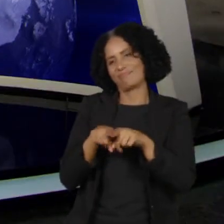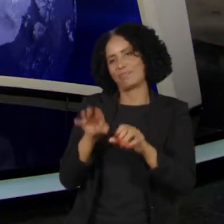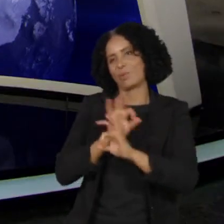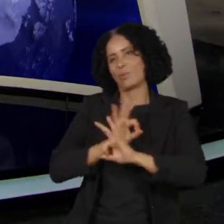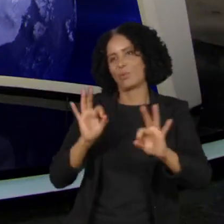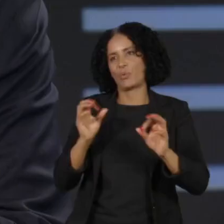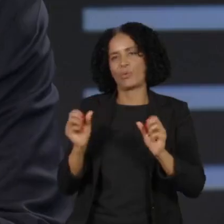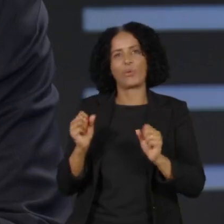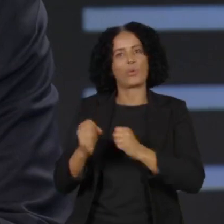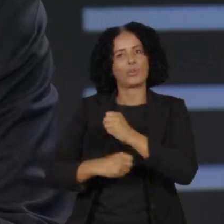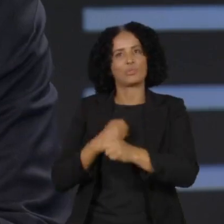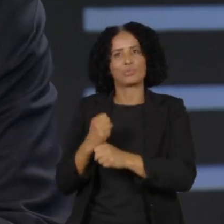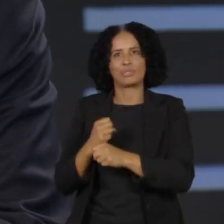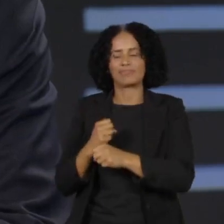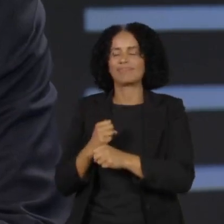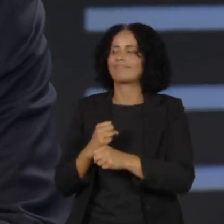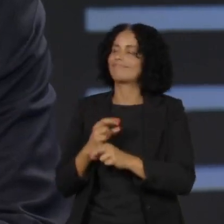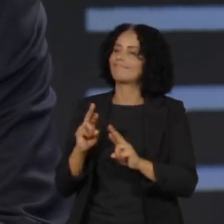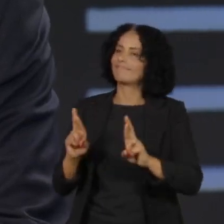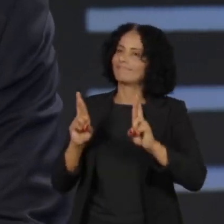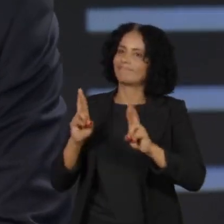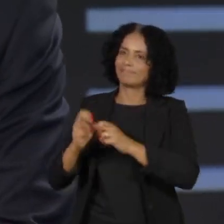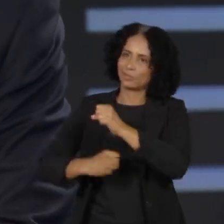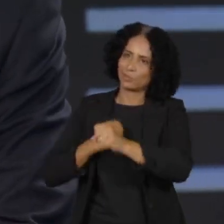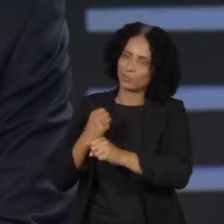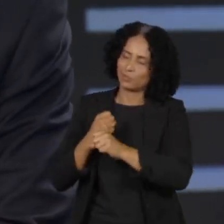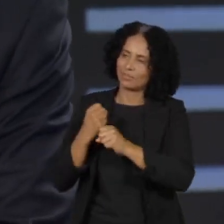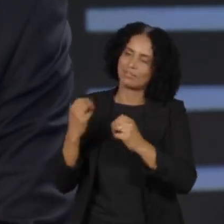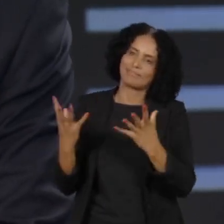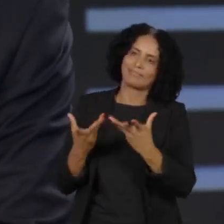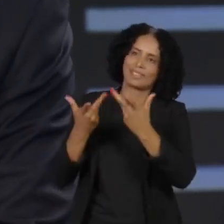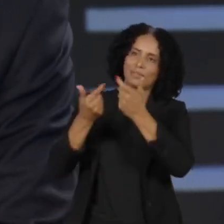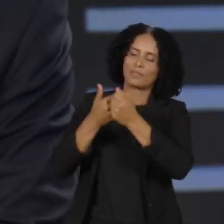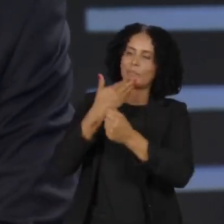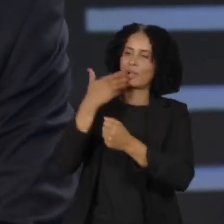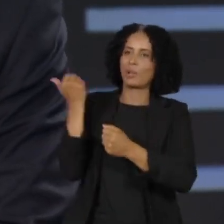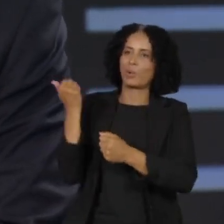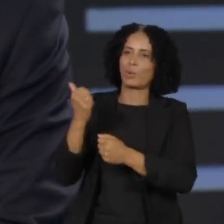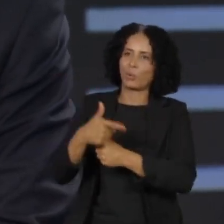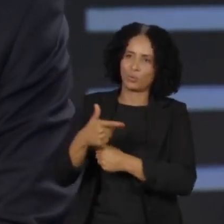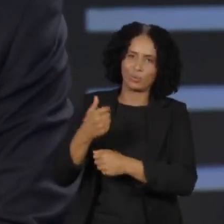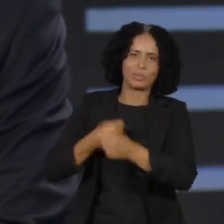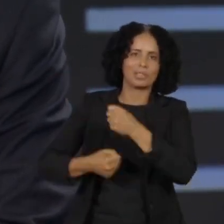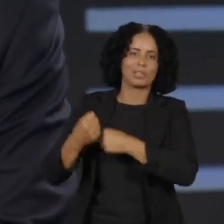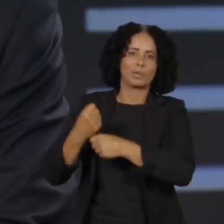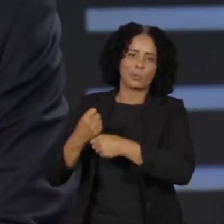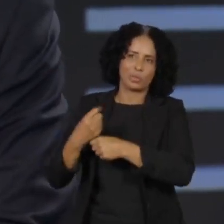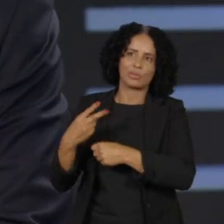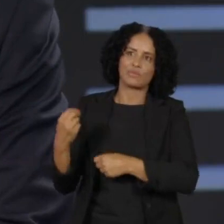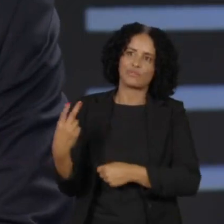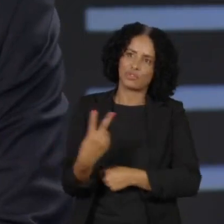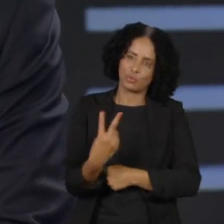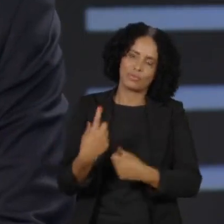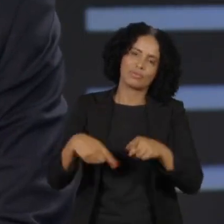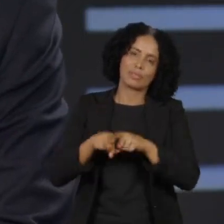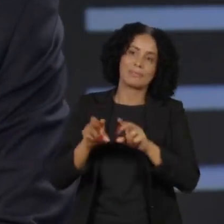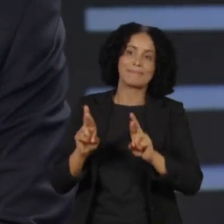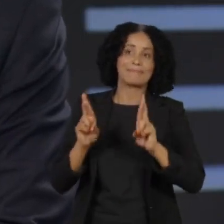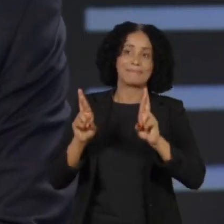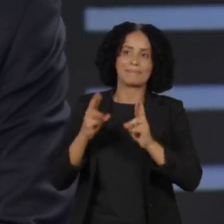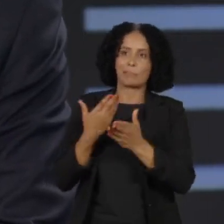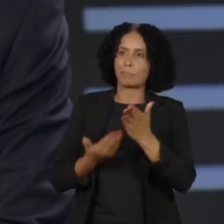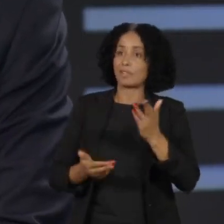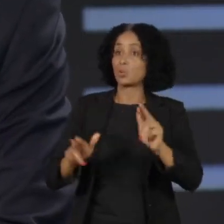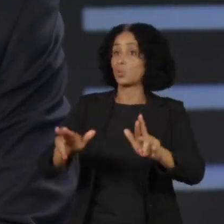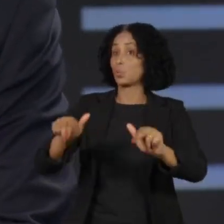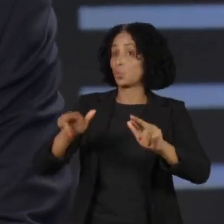O mesmo eu, que todos nós tenhamos um grande ano, sempre um ano melhor do que foi 2022 e que a gente não perca a esperança. Porque a